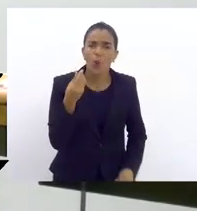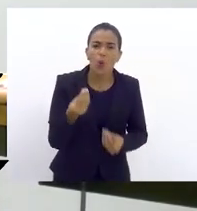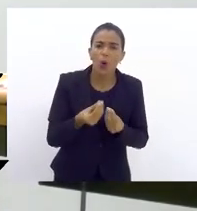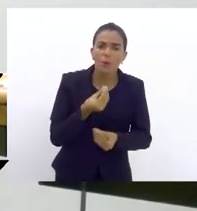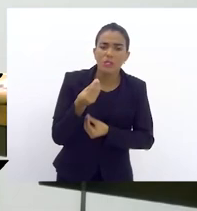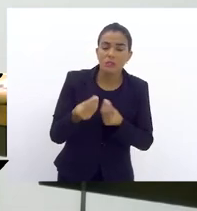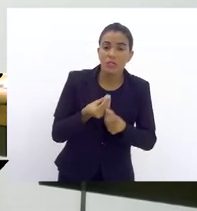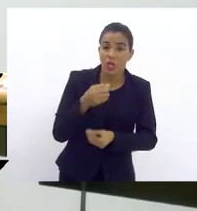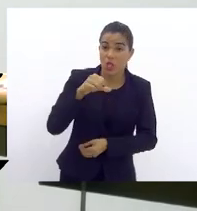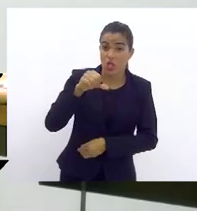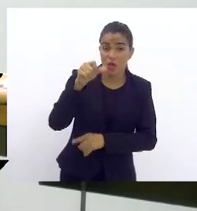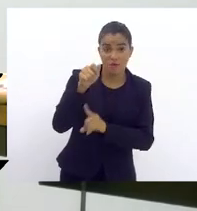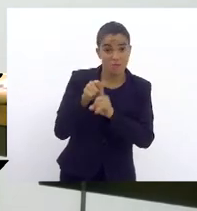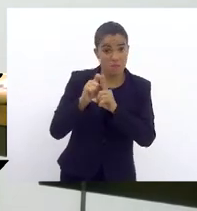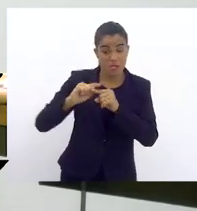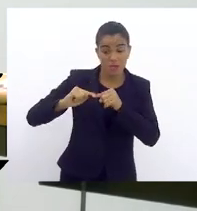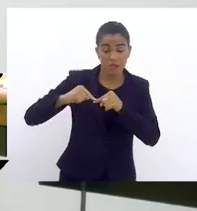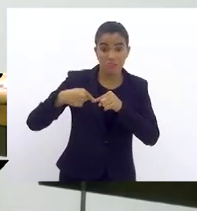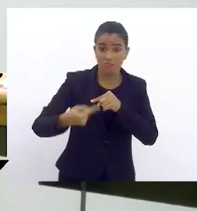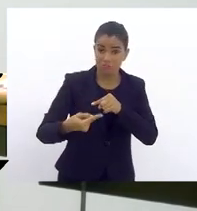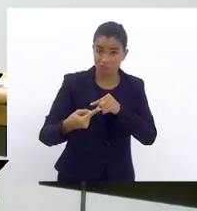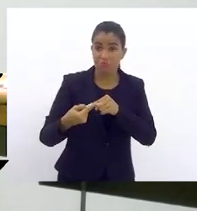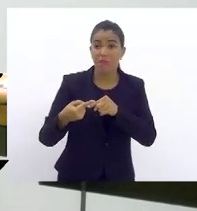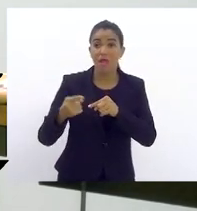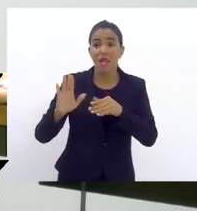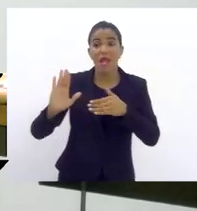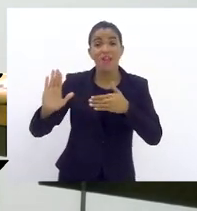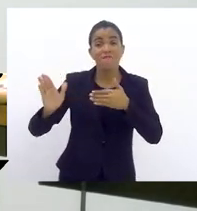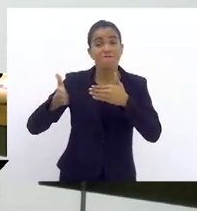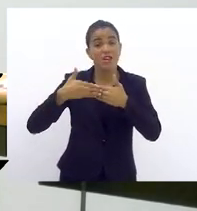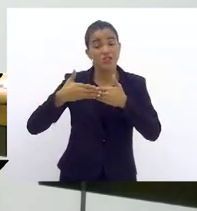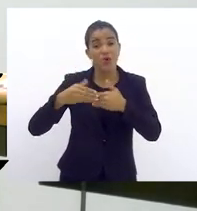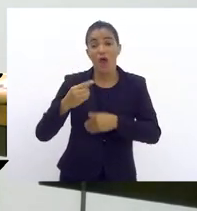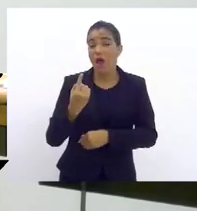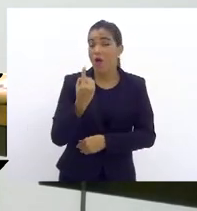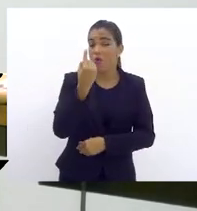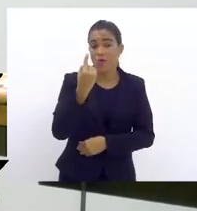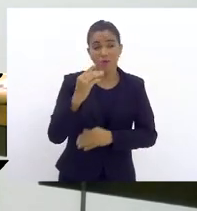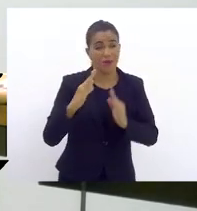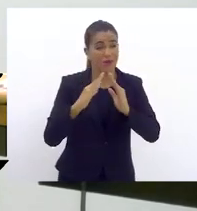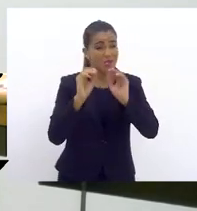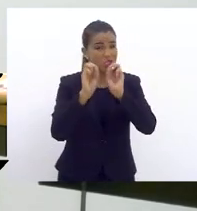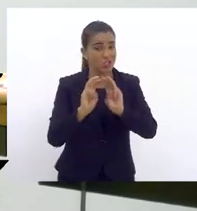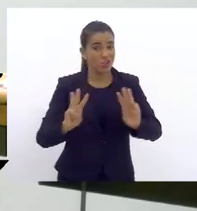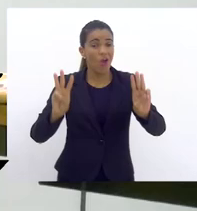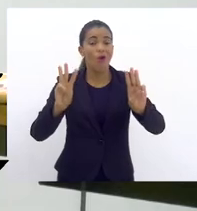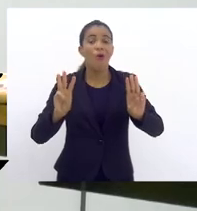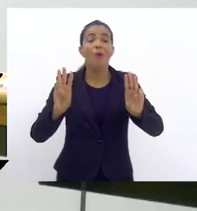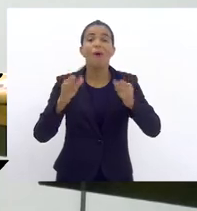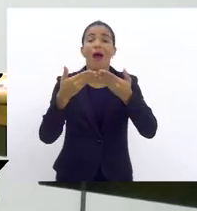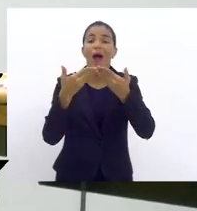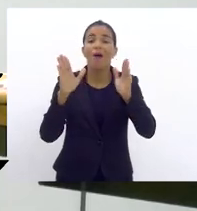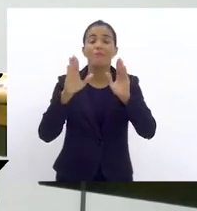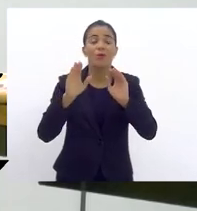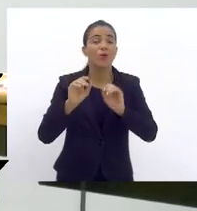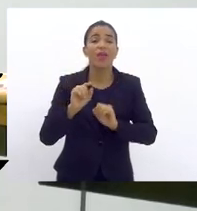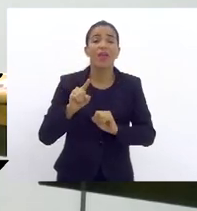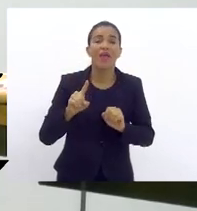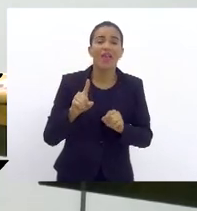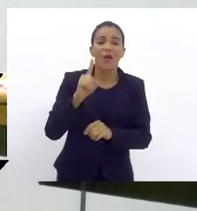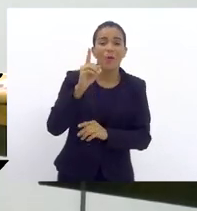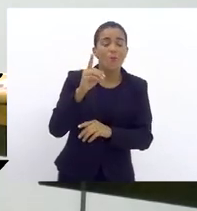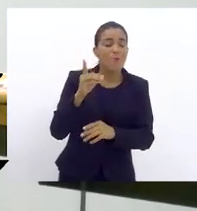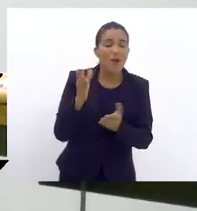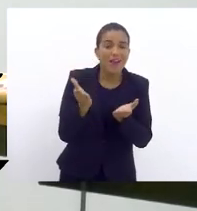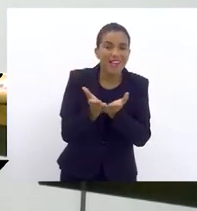9 meses depois ele fechou a única casa de show da cidade para abrir uma das suas igrejas da Lagoinha